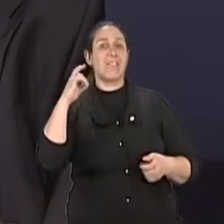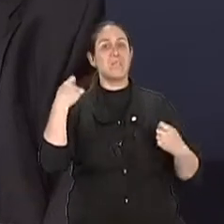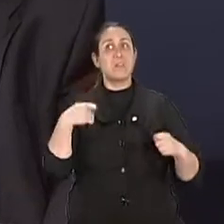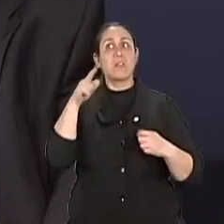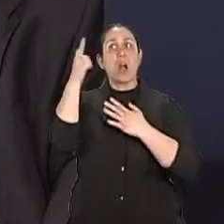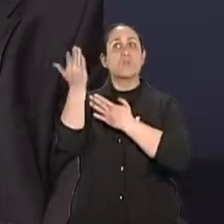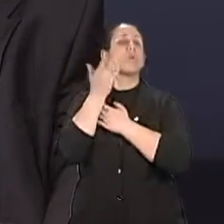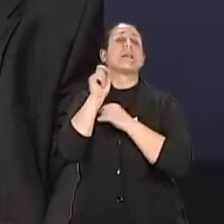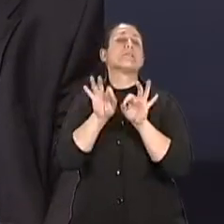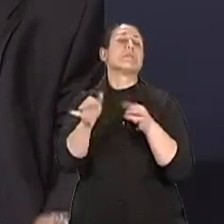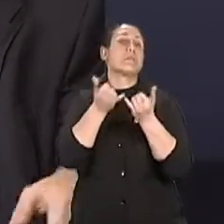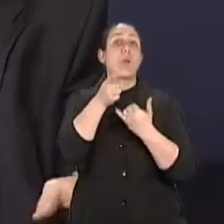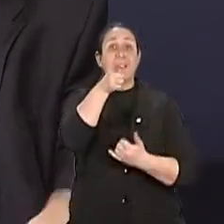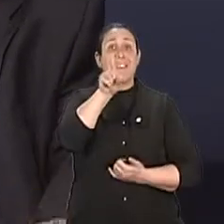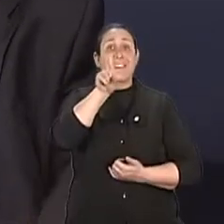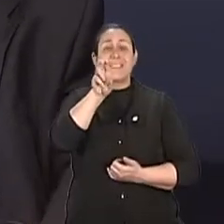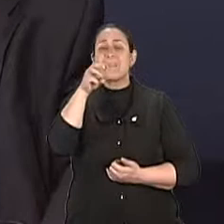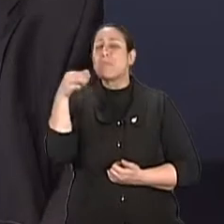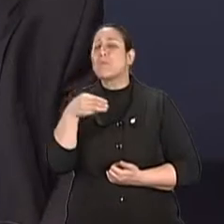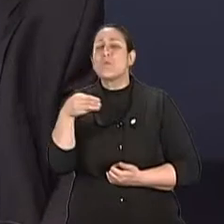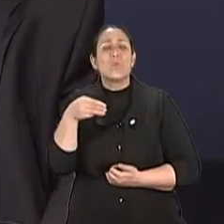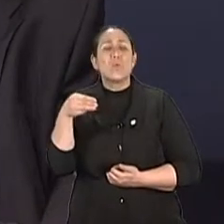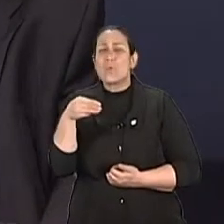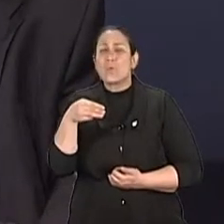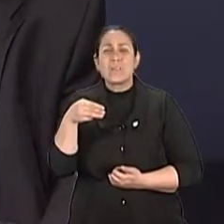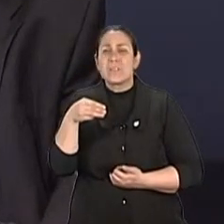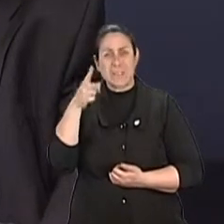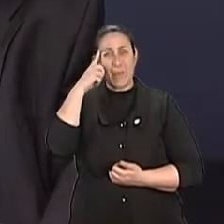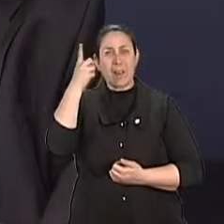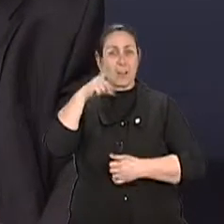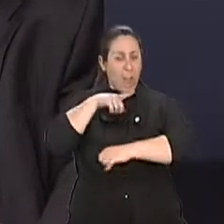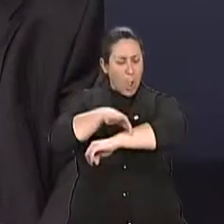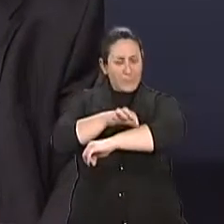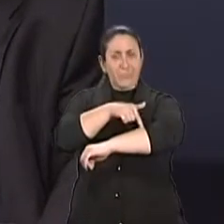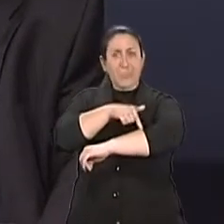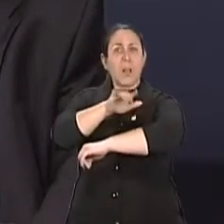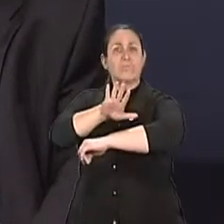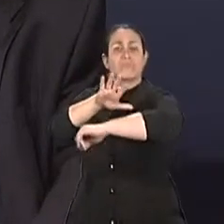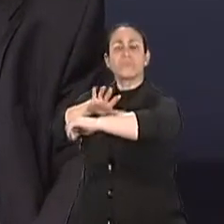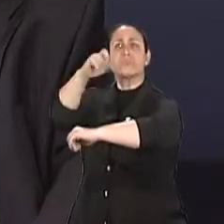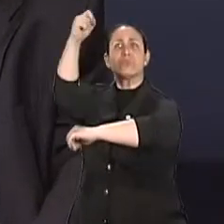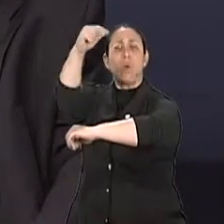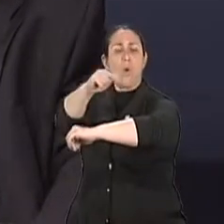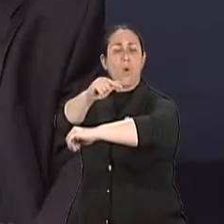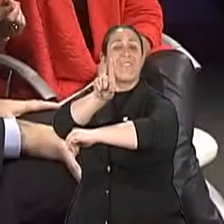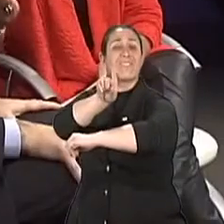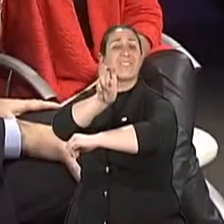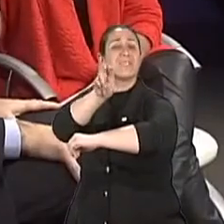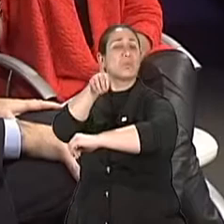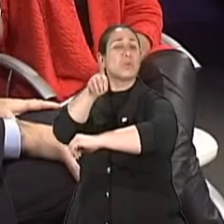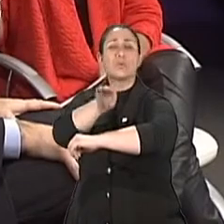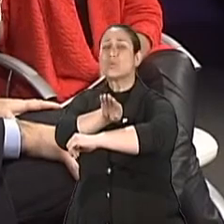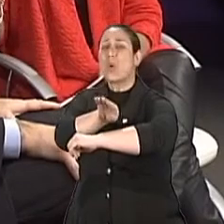nós pegássemos 15 minutinhos de sol num braço por dia, isso seria suficiente para ajudar o nosso metabolismo. Aquele